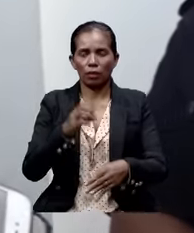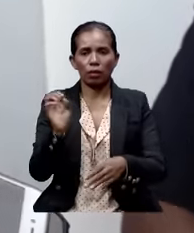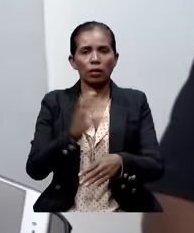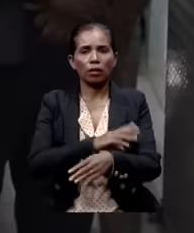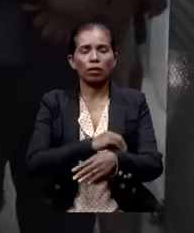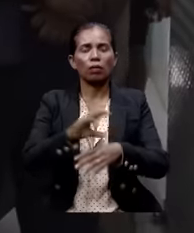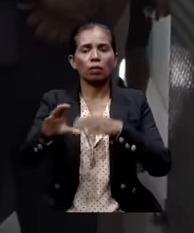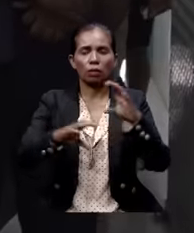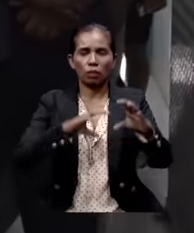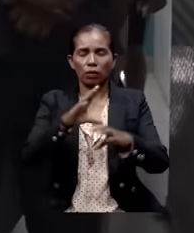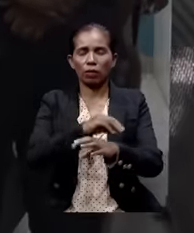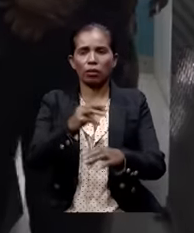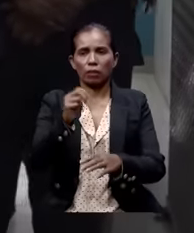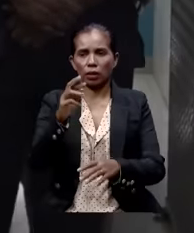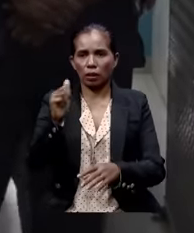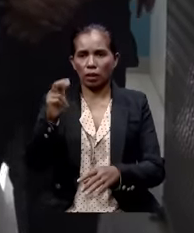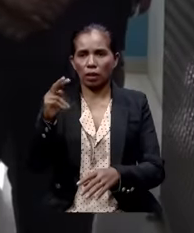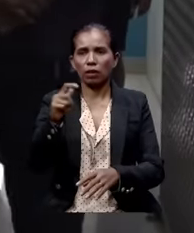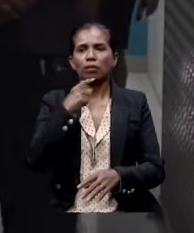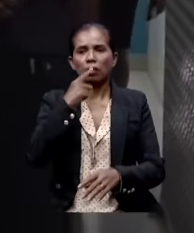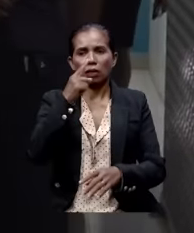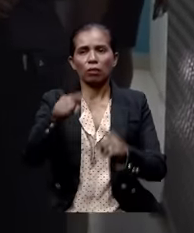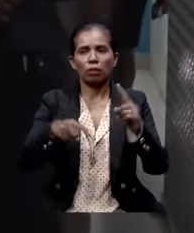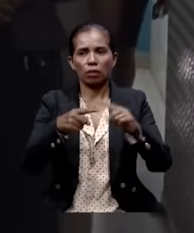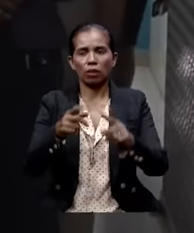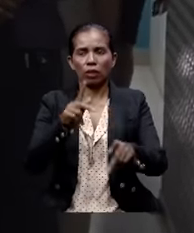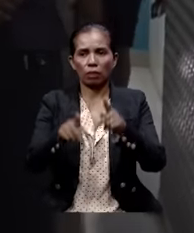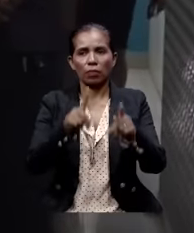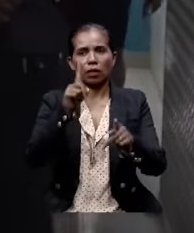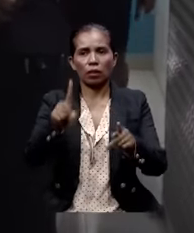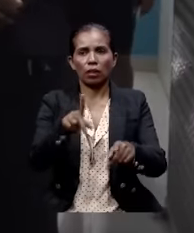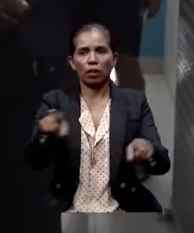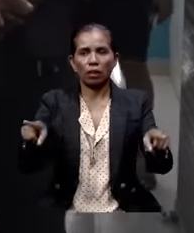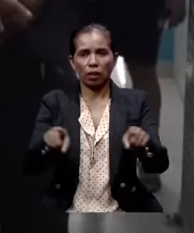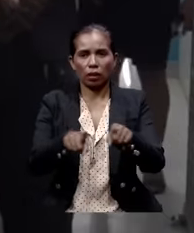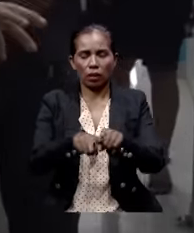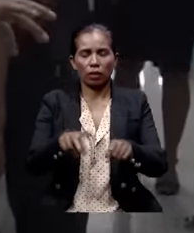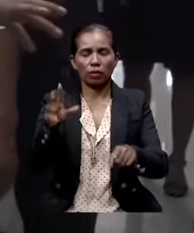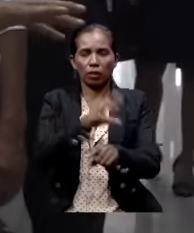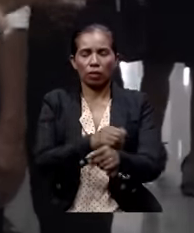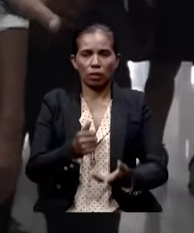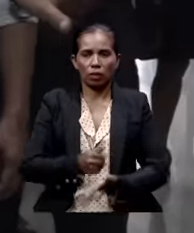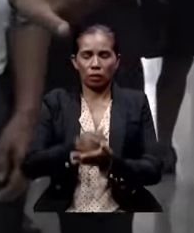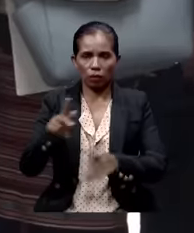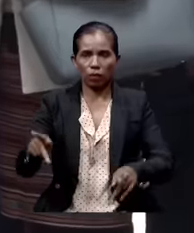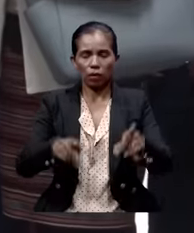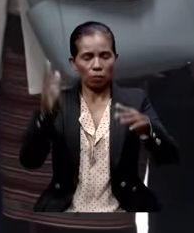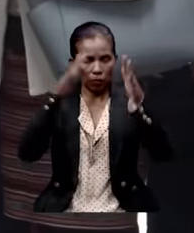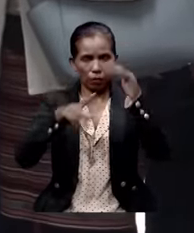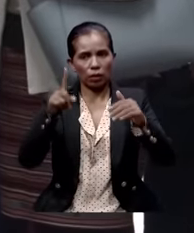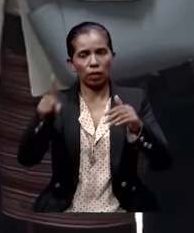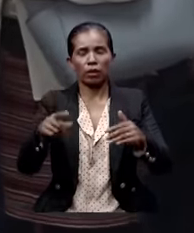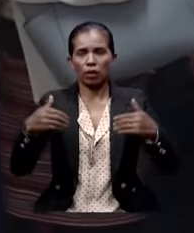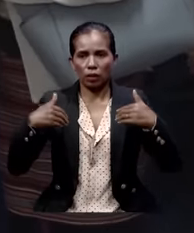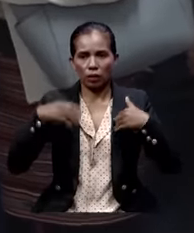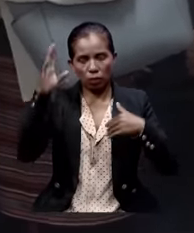comunitária Mariano Asanami Sabino Hateten wen hira cidadão ida assume knar hanesan servidor público problema ida acontece